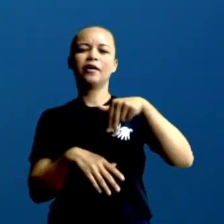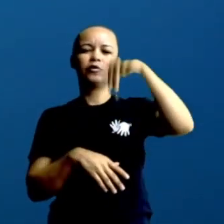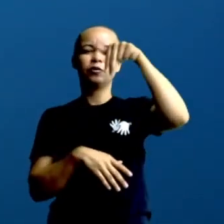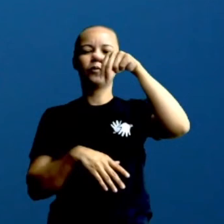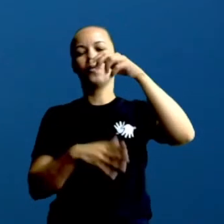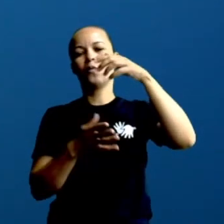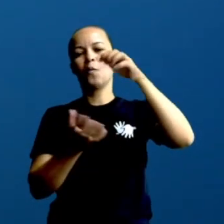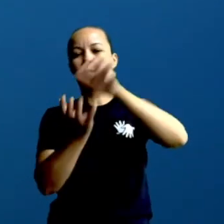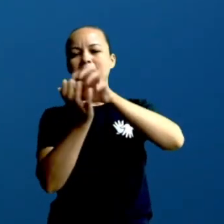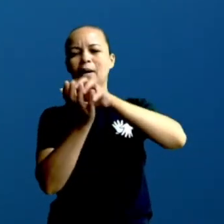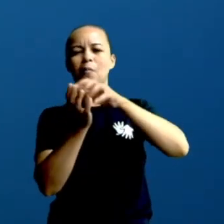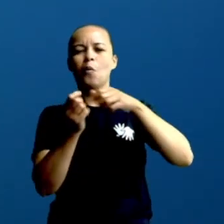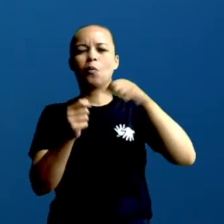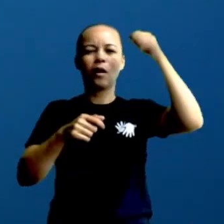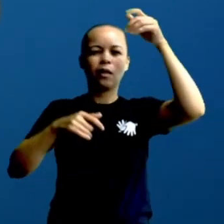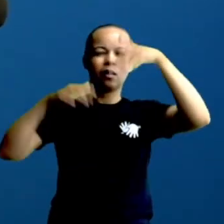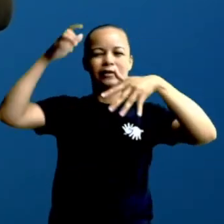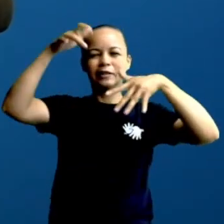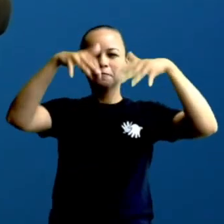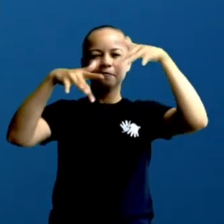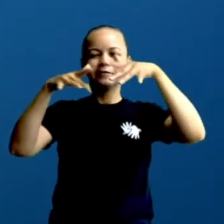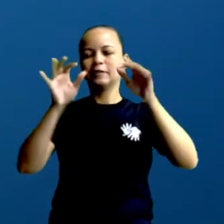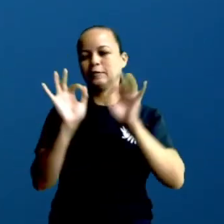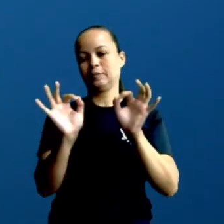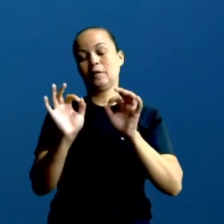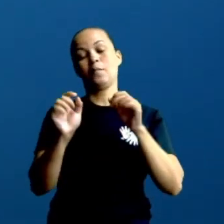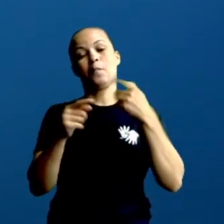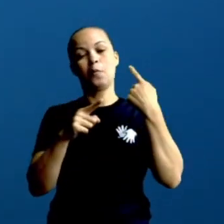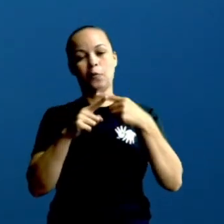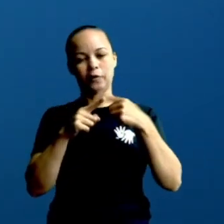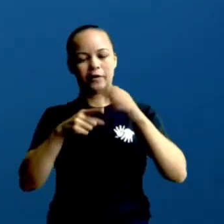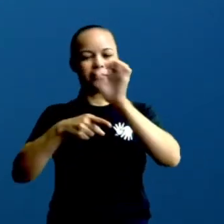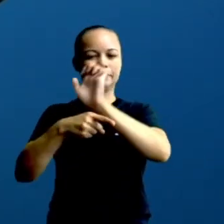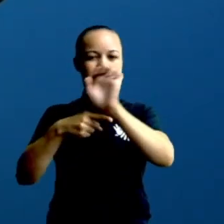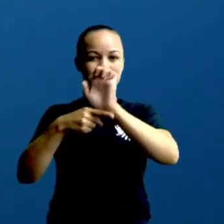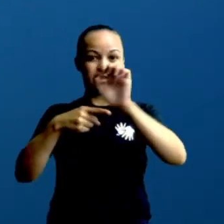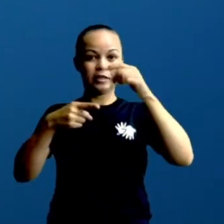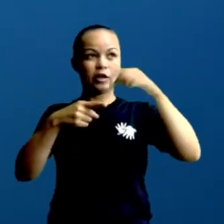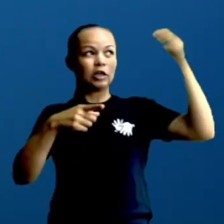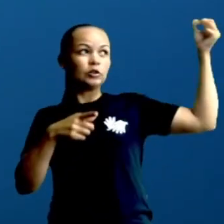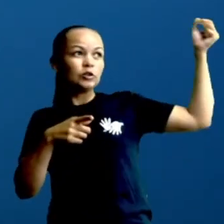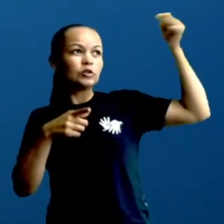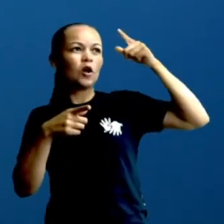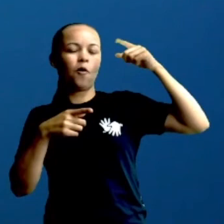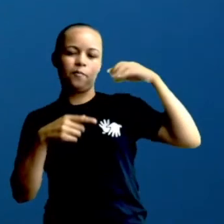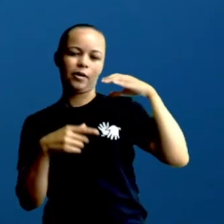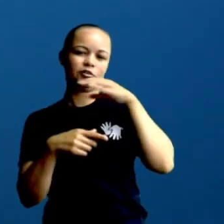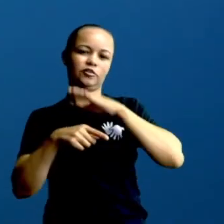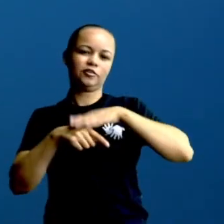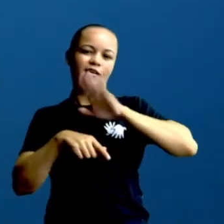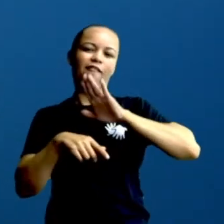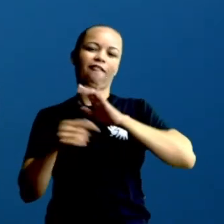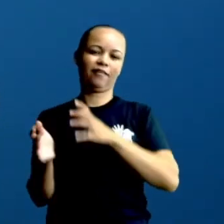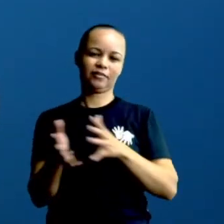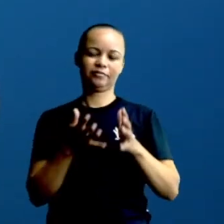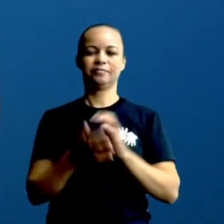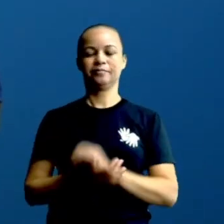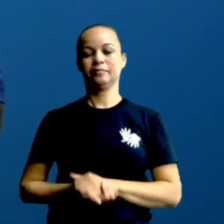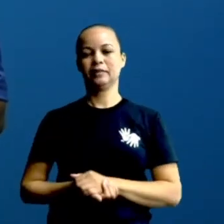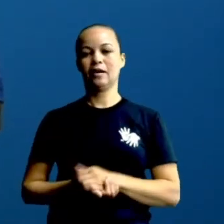porque a nossa região fica mais próxima da linha do Equador e ó, recebe mais luz do sol. Vamos agora para